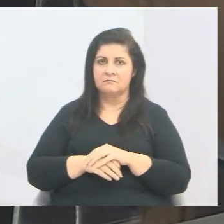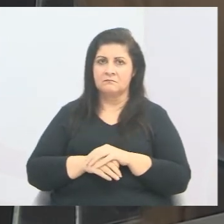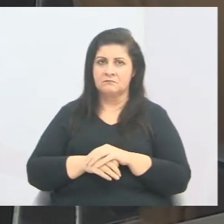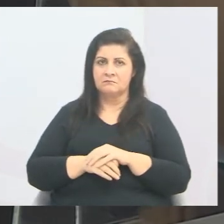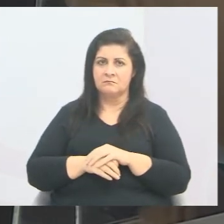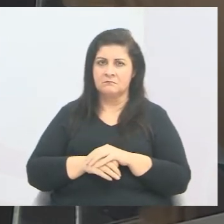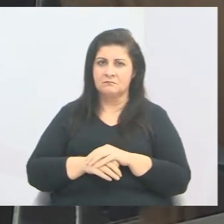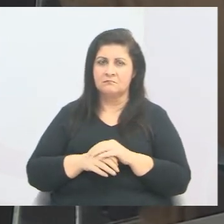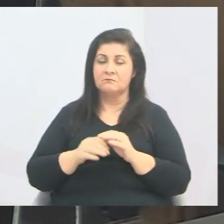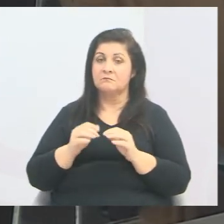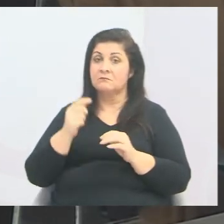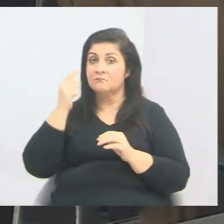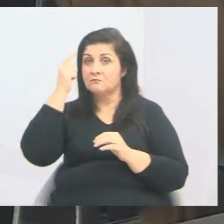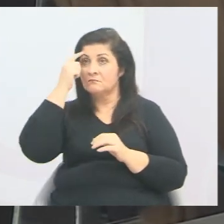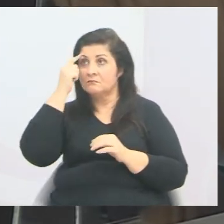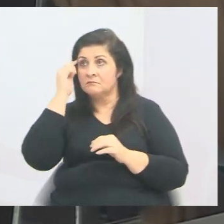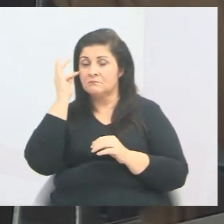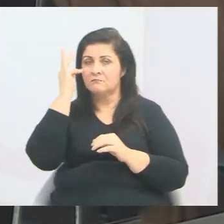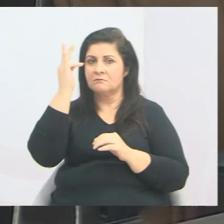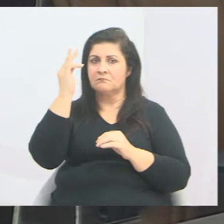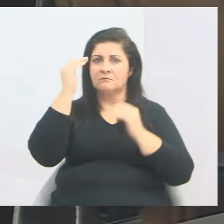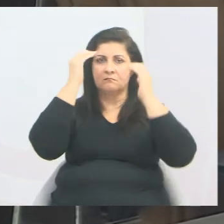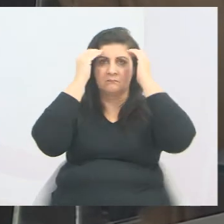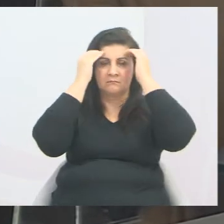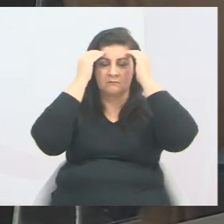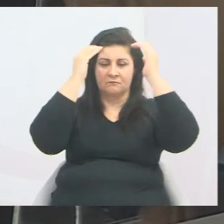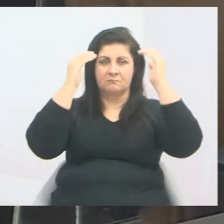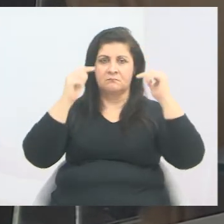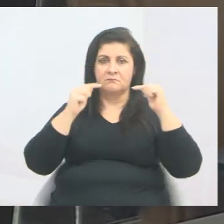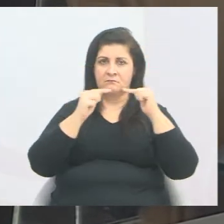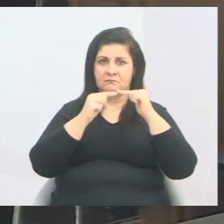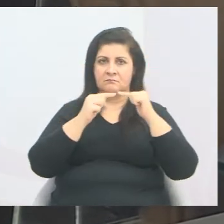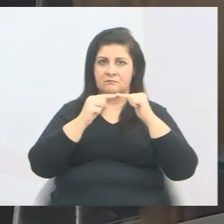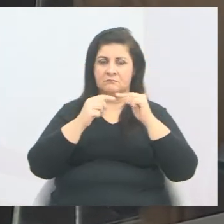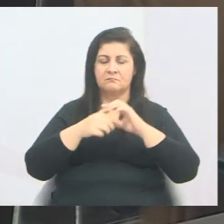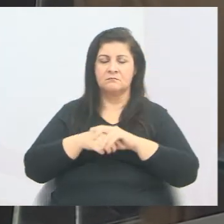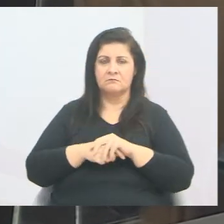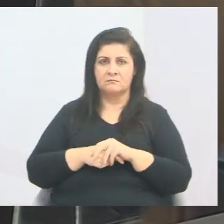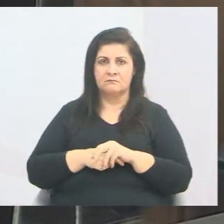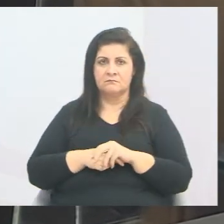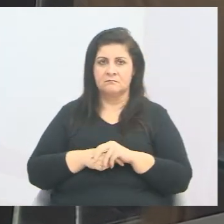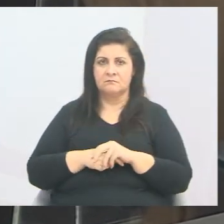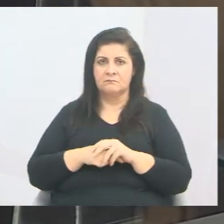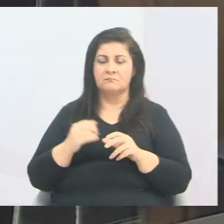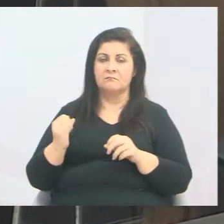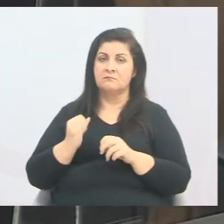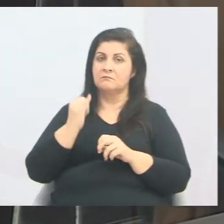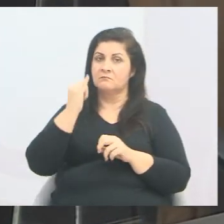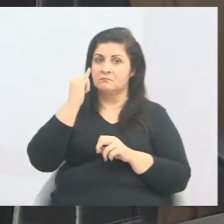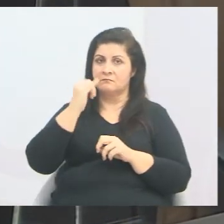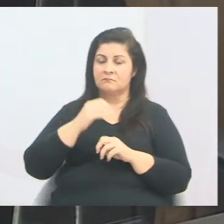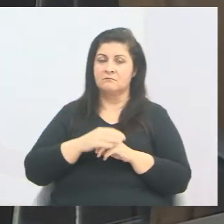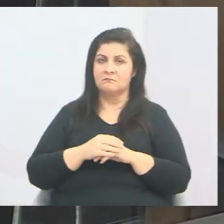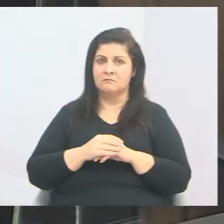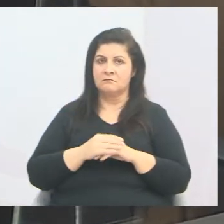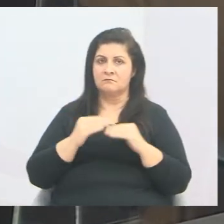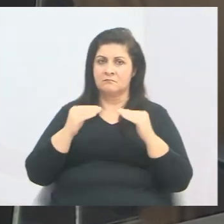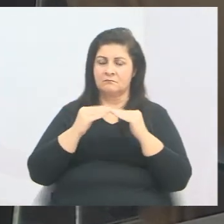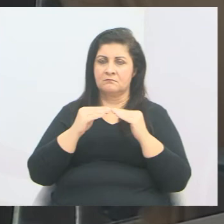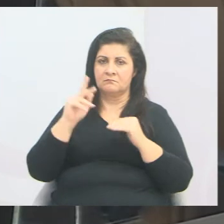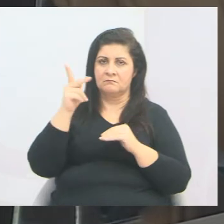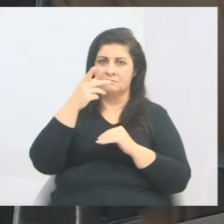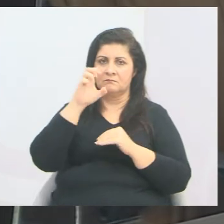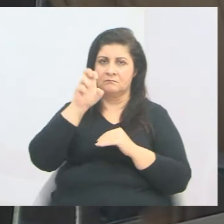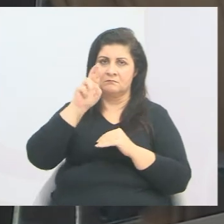suas previsões e cumprindo as metas que são colocadas, né? É muito importante, concordo com que o Hernani, a